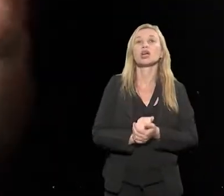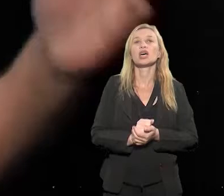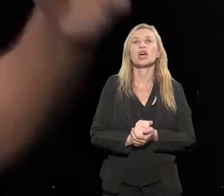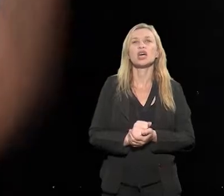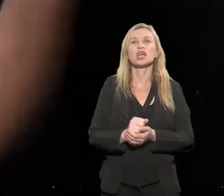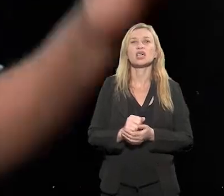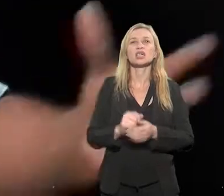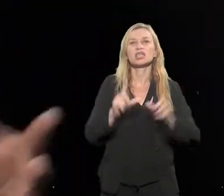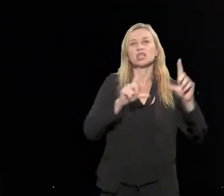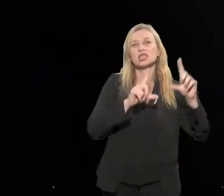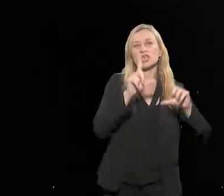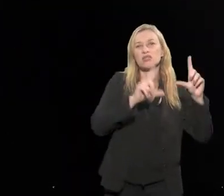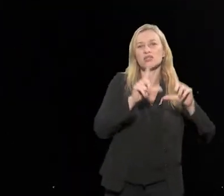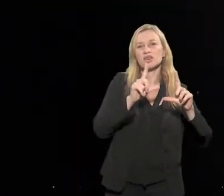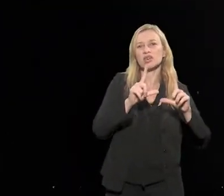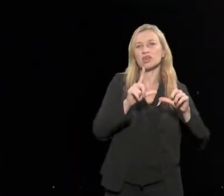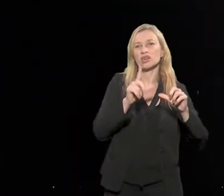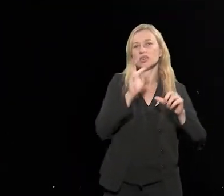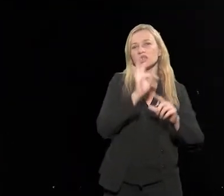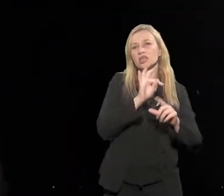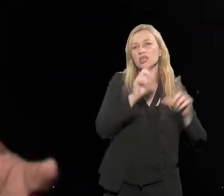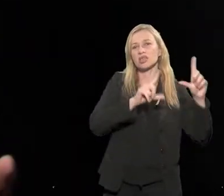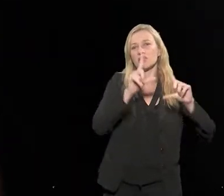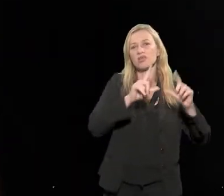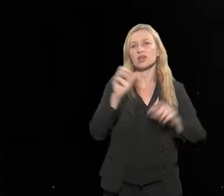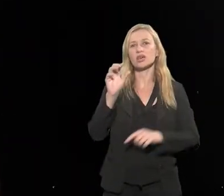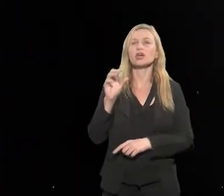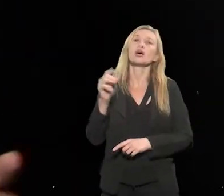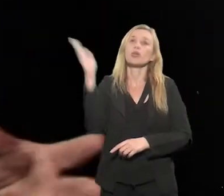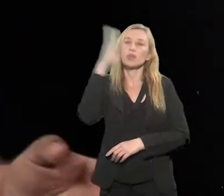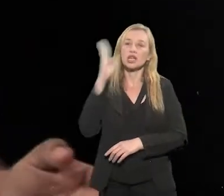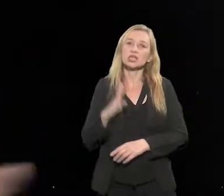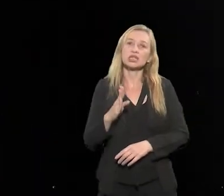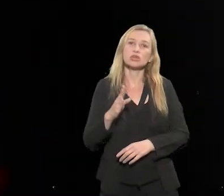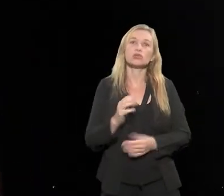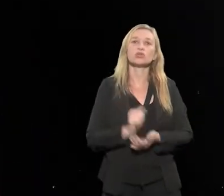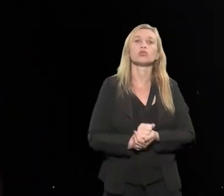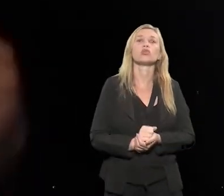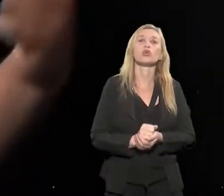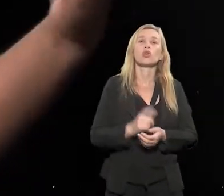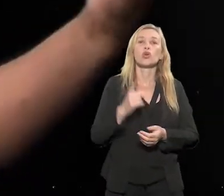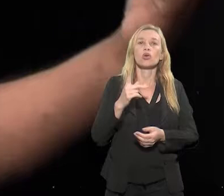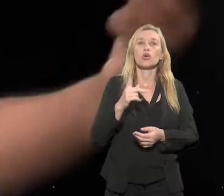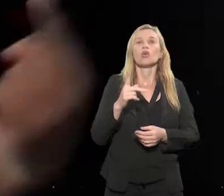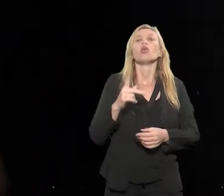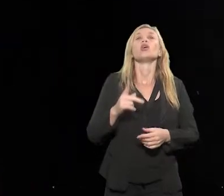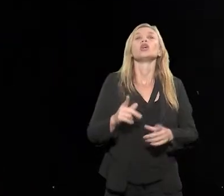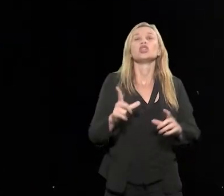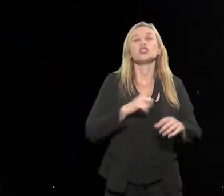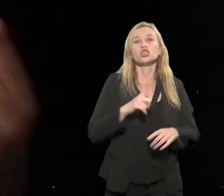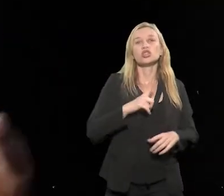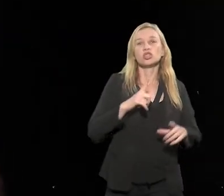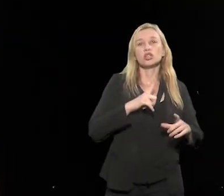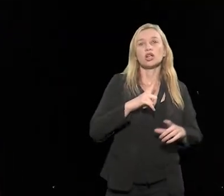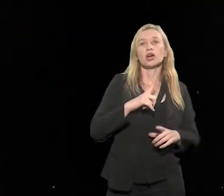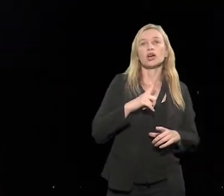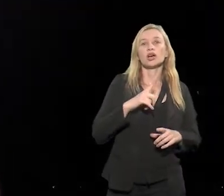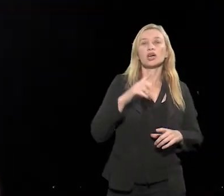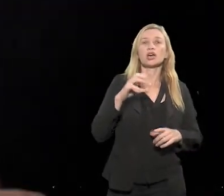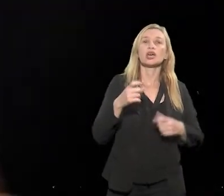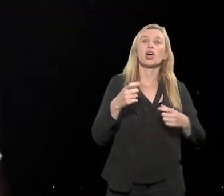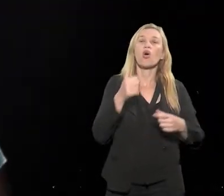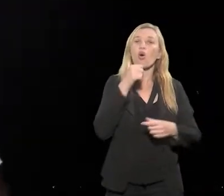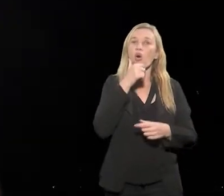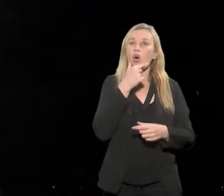52 minutos, com show muito, muito importante. Eu tinha um quadro, por exemplo, chamado Guerreiros e Guerreiras, que eu conversava no Brasil inteiro.